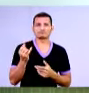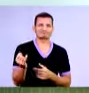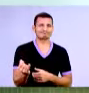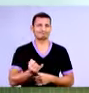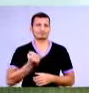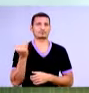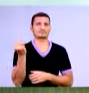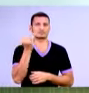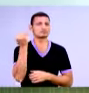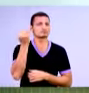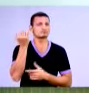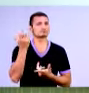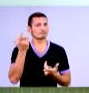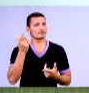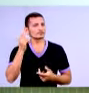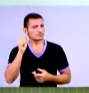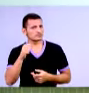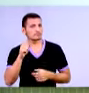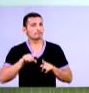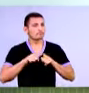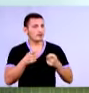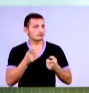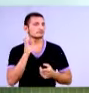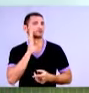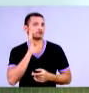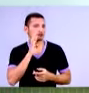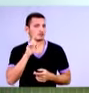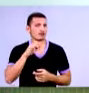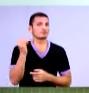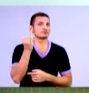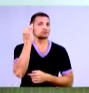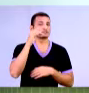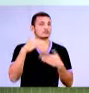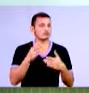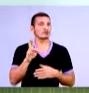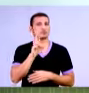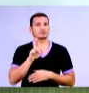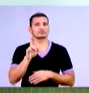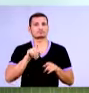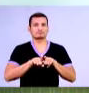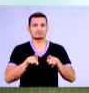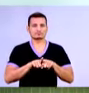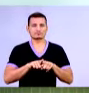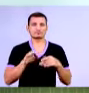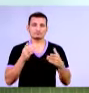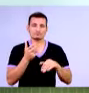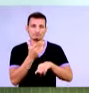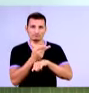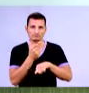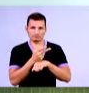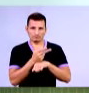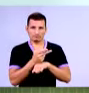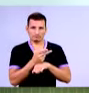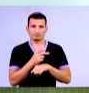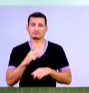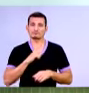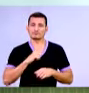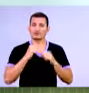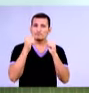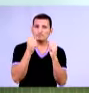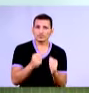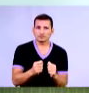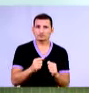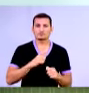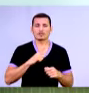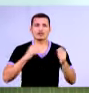não? É importante, mas é divertido. É importante, então é útil também. Então a multimídia ela tem esse poder, ela tem